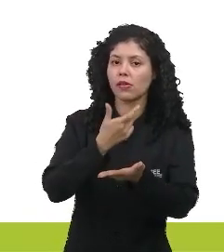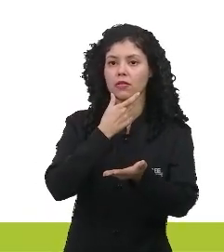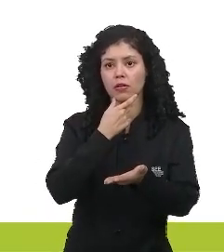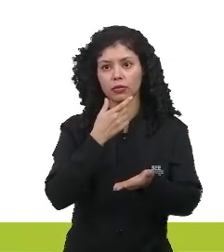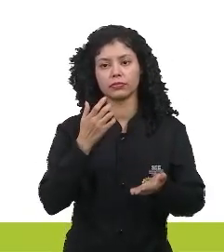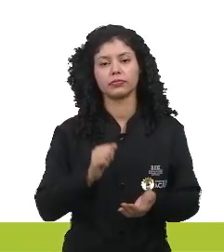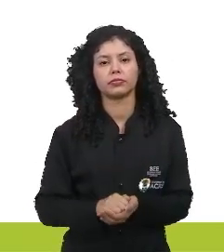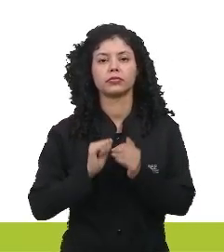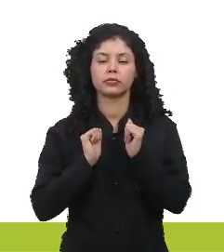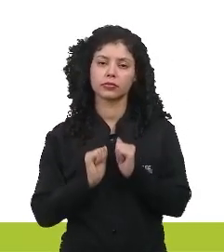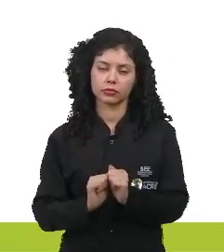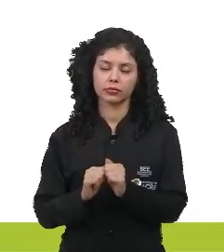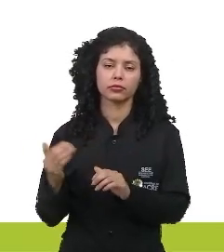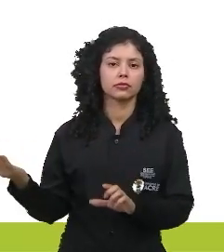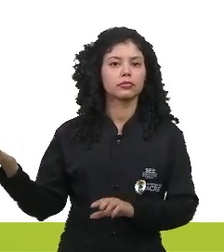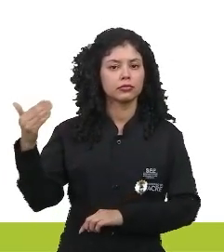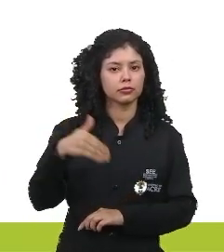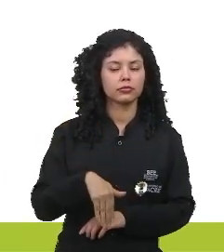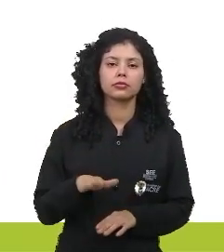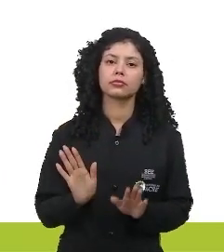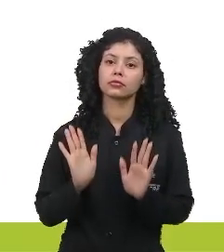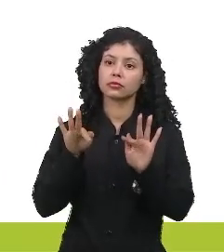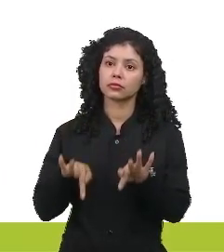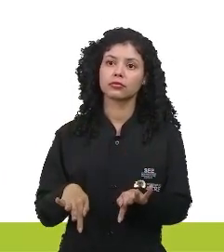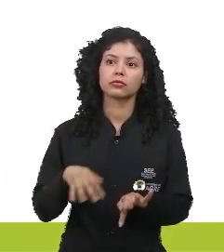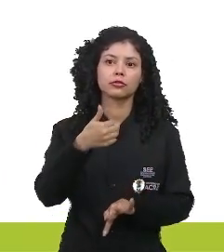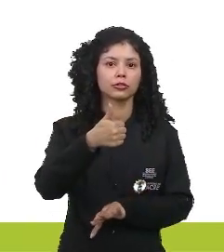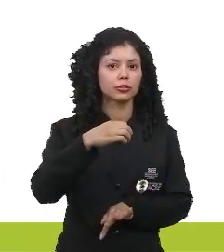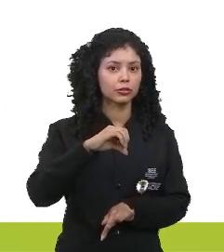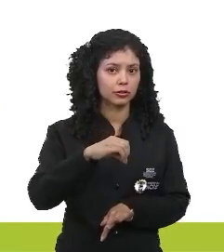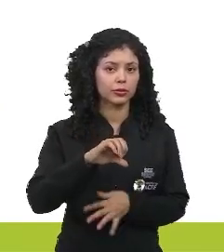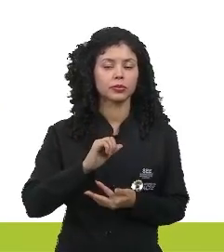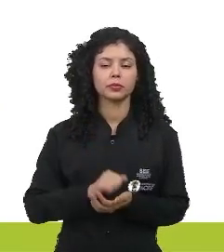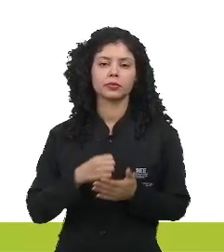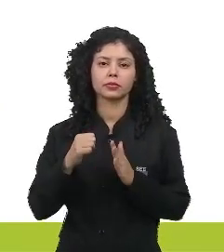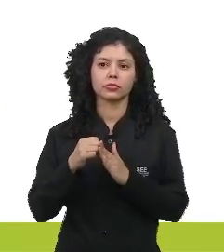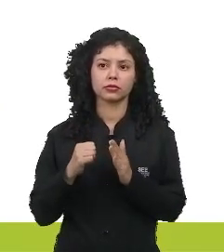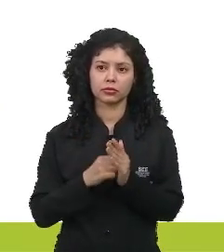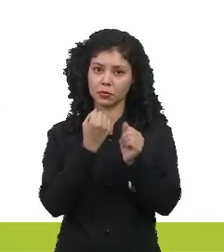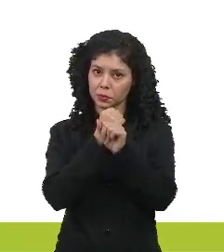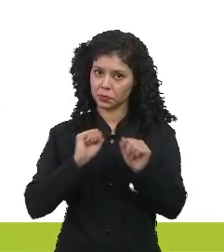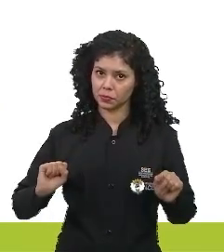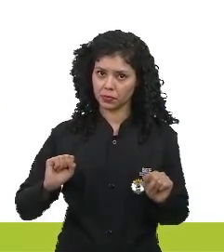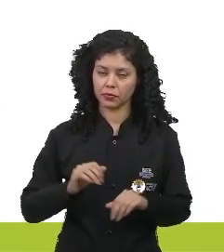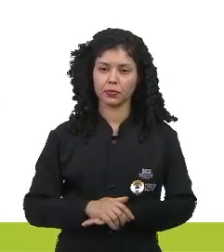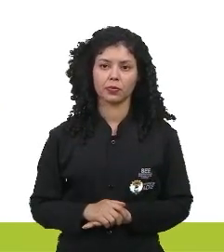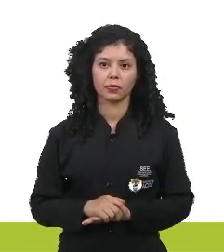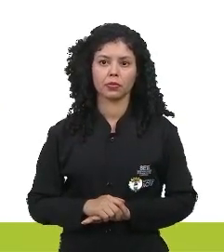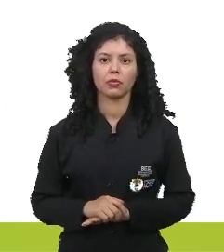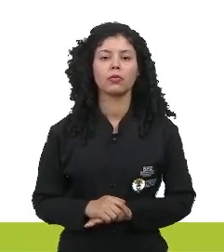inglês, para que se chegasse aí ao final do século XIX com a Lei Áurea abolindo a escravidão.